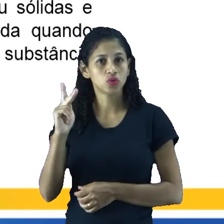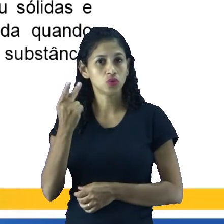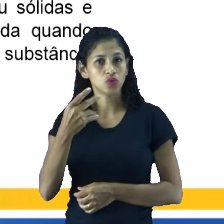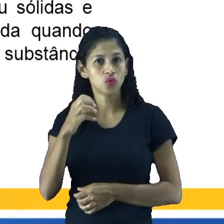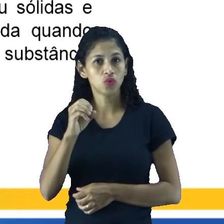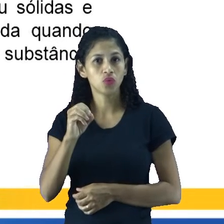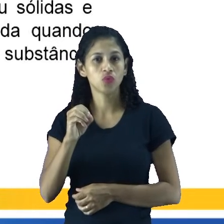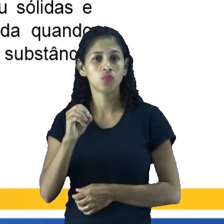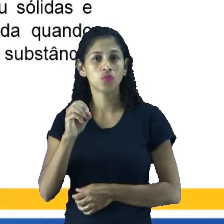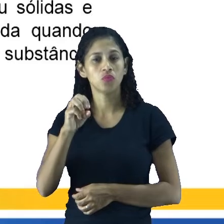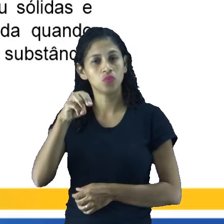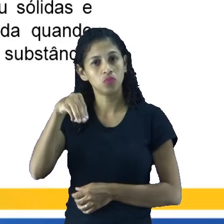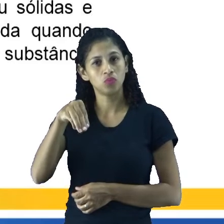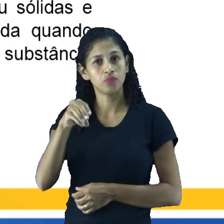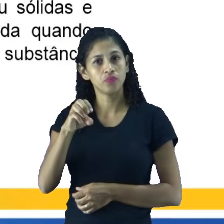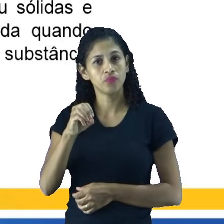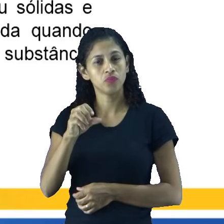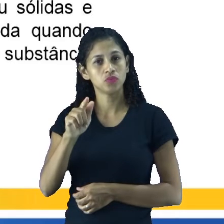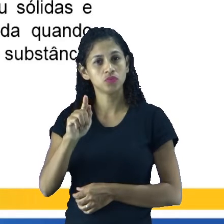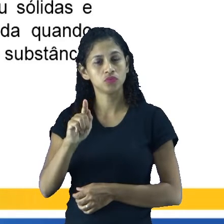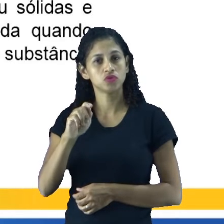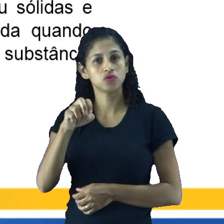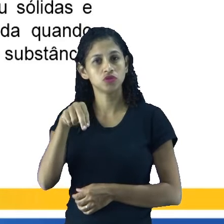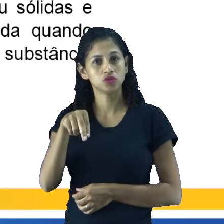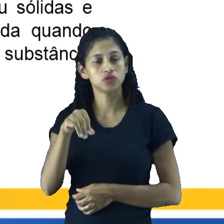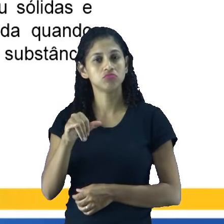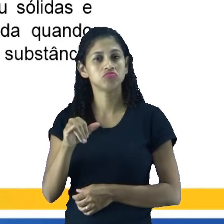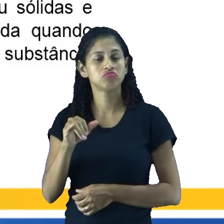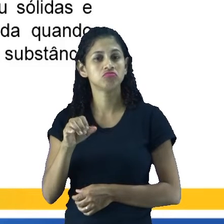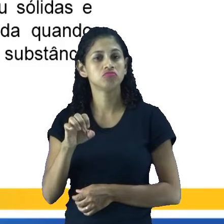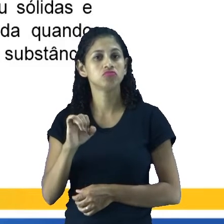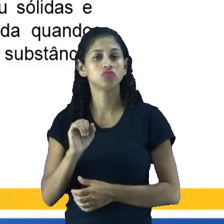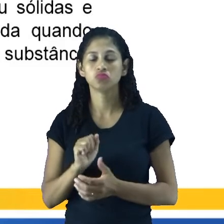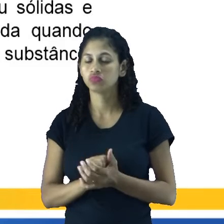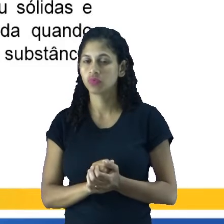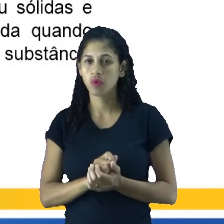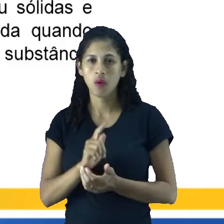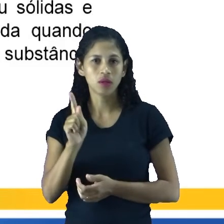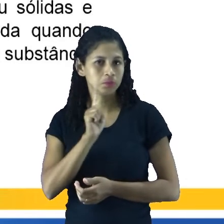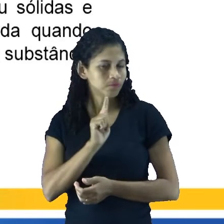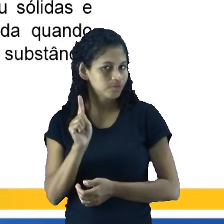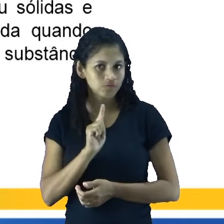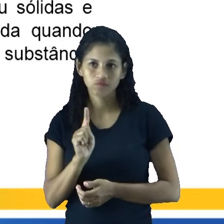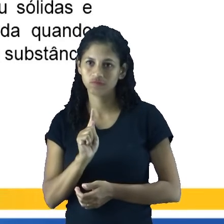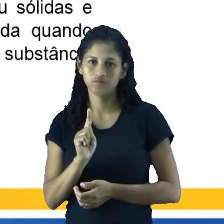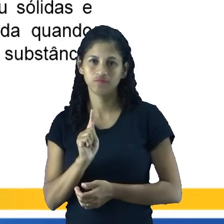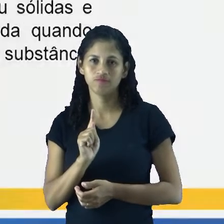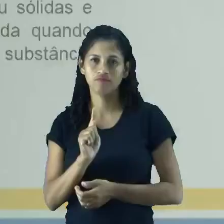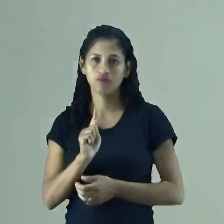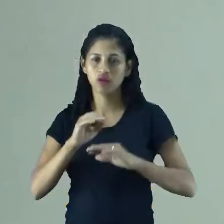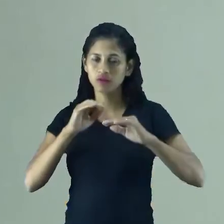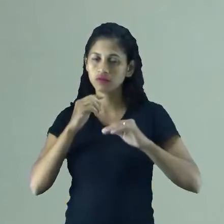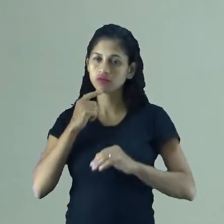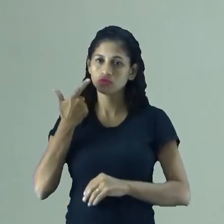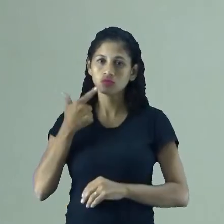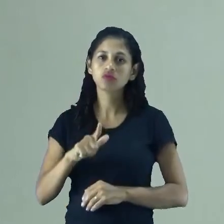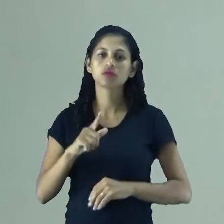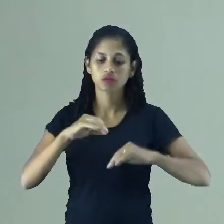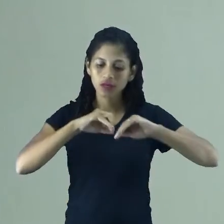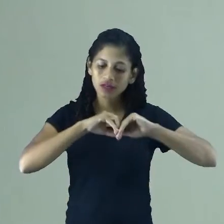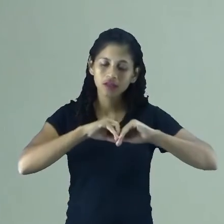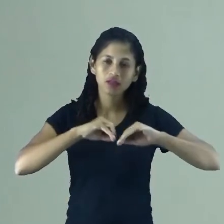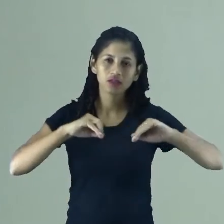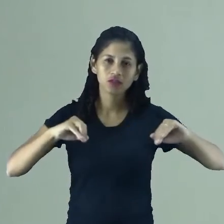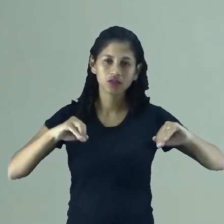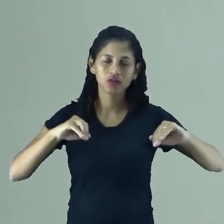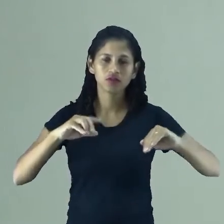o plasma, contém os glóbulos brancos, os glóbulos vermelhos, e a gente consegue fazer essa separação, desde que passe